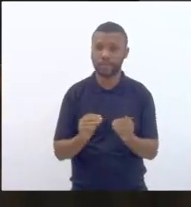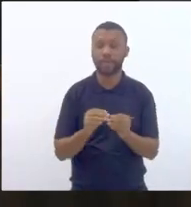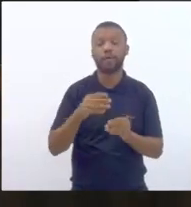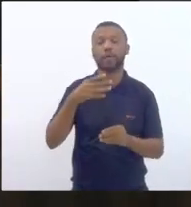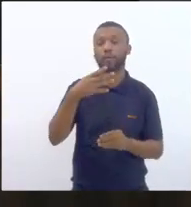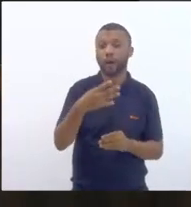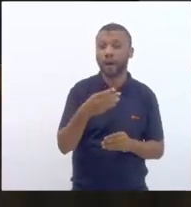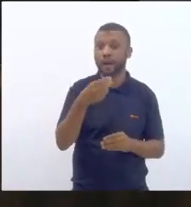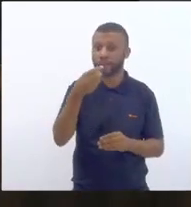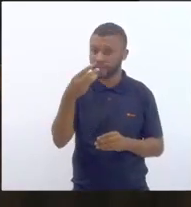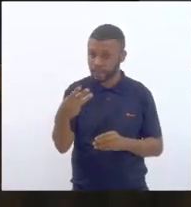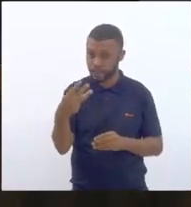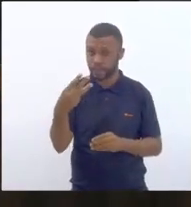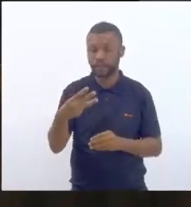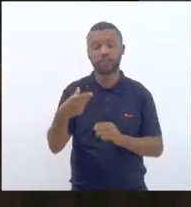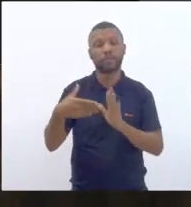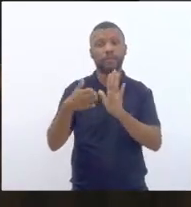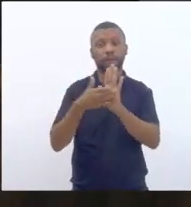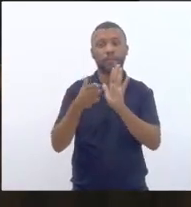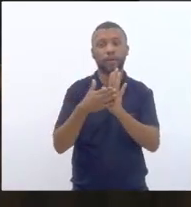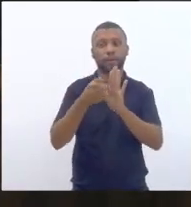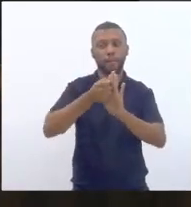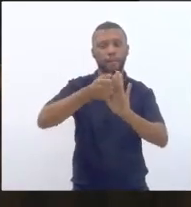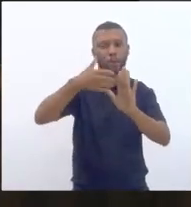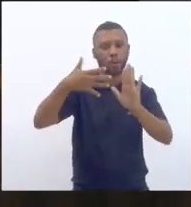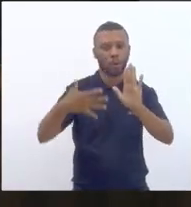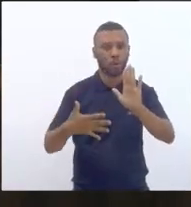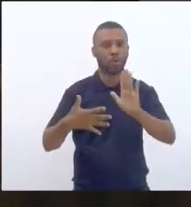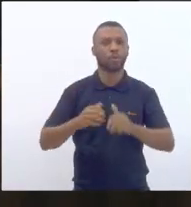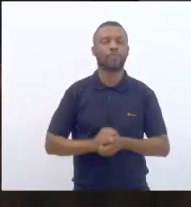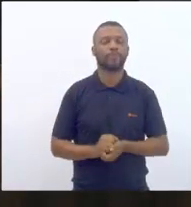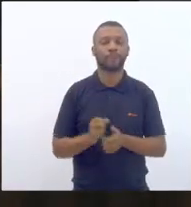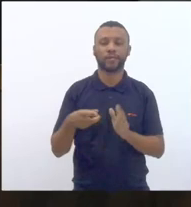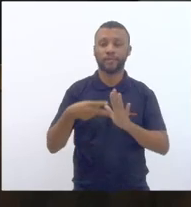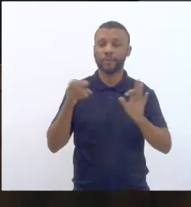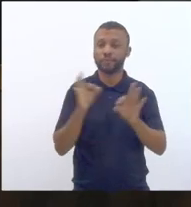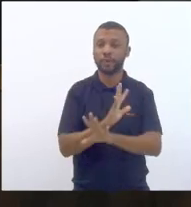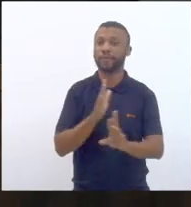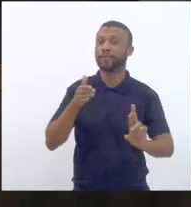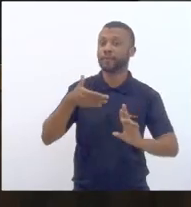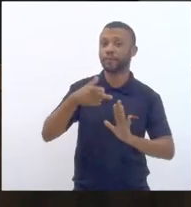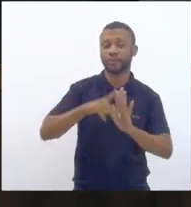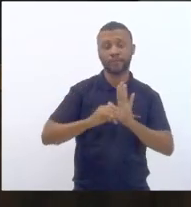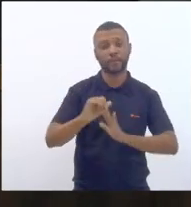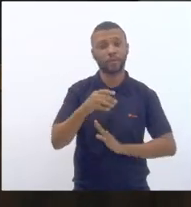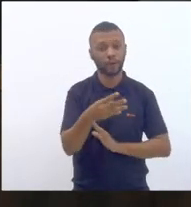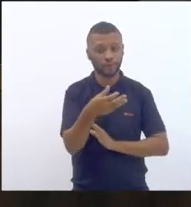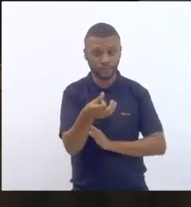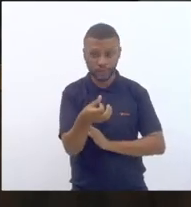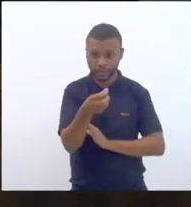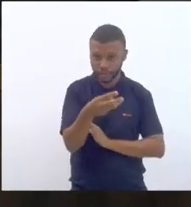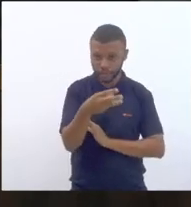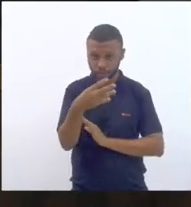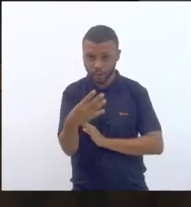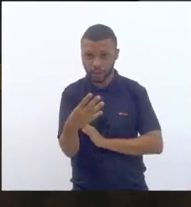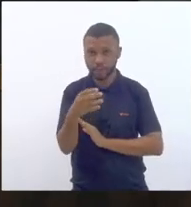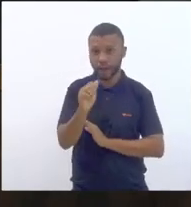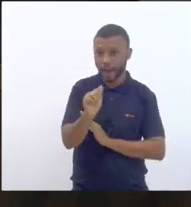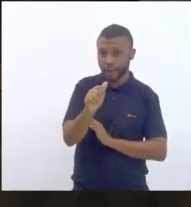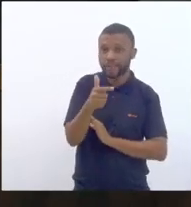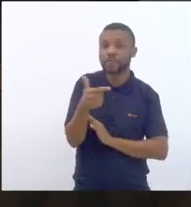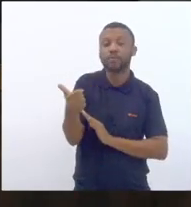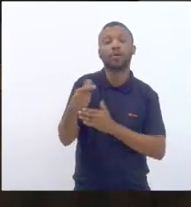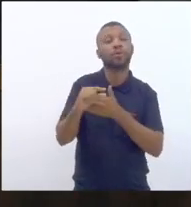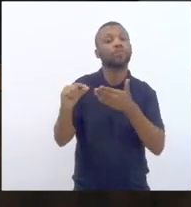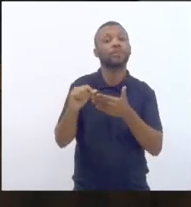da pauta. Você gostou? Veto total aposto ao projeto de lei 4634-A de 21, de autoria